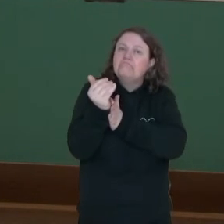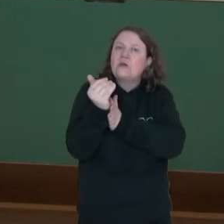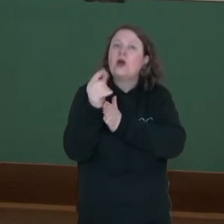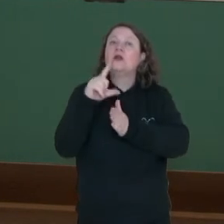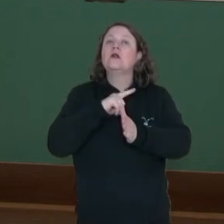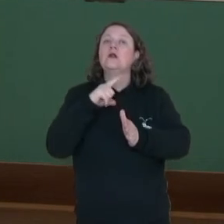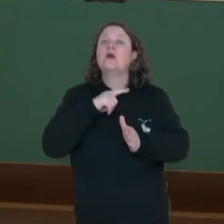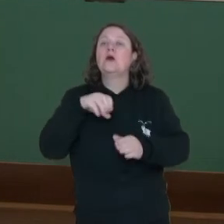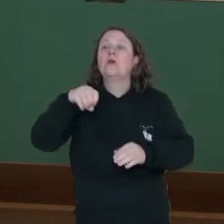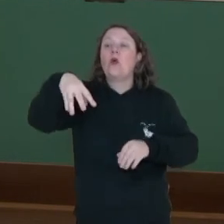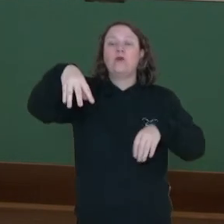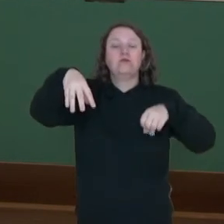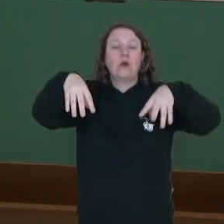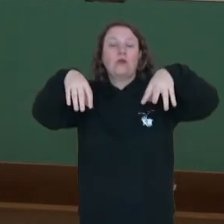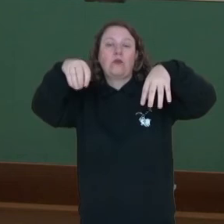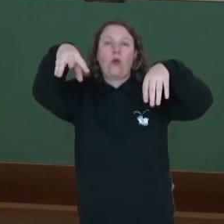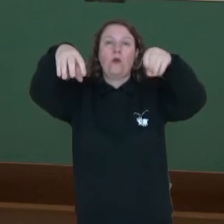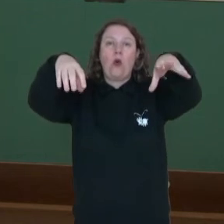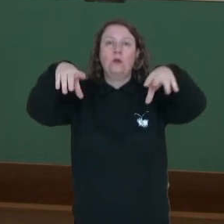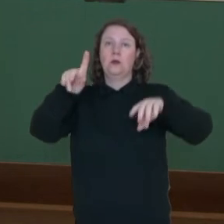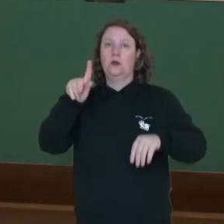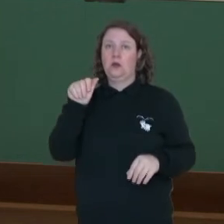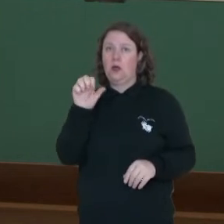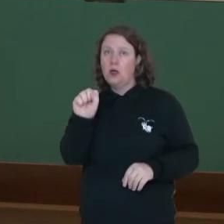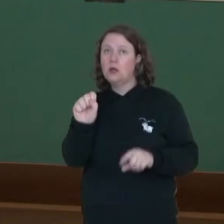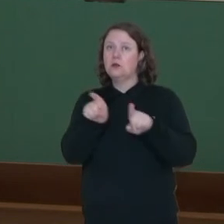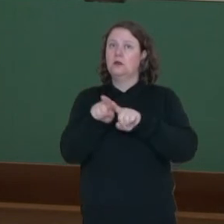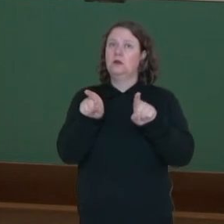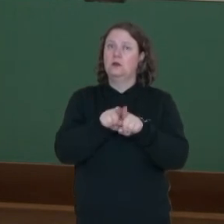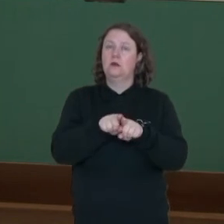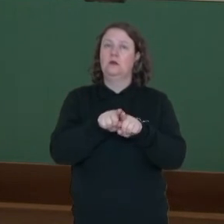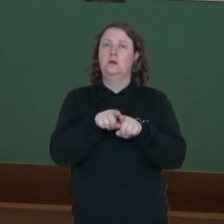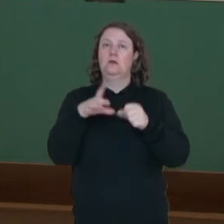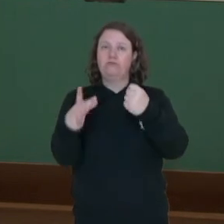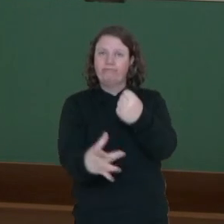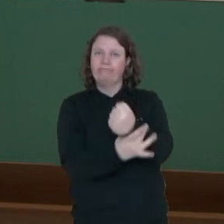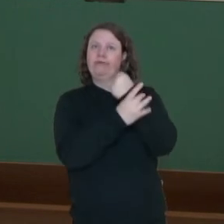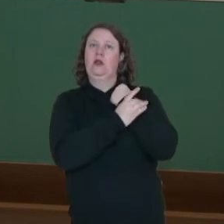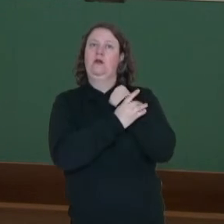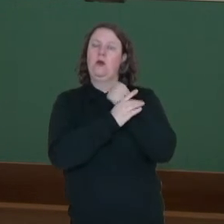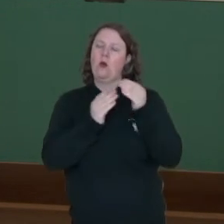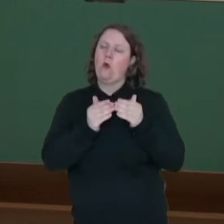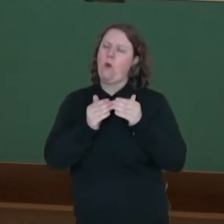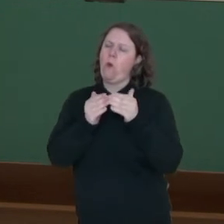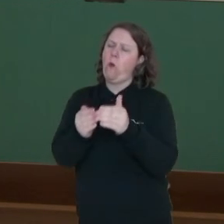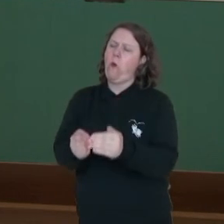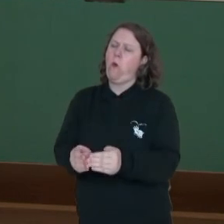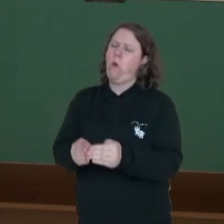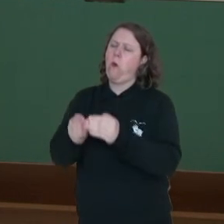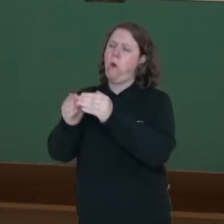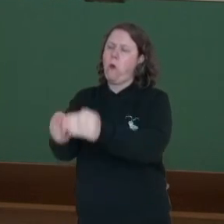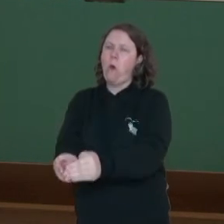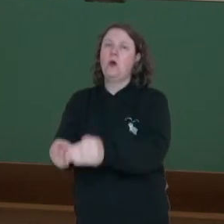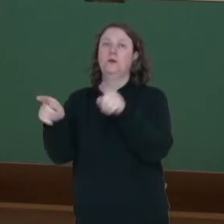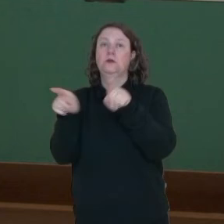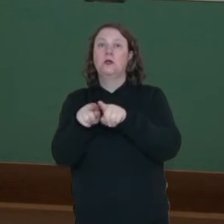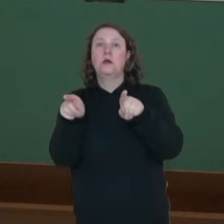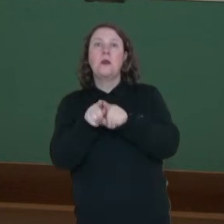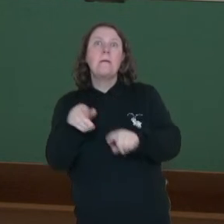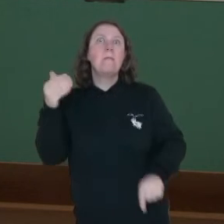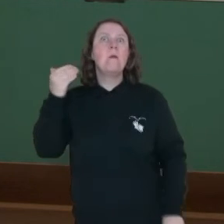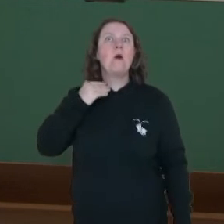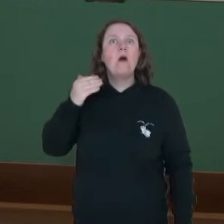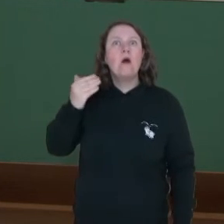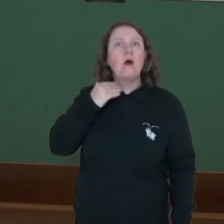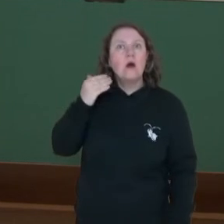de iluminação, né, de gás, várias companhias de seguro, navegação a vapor, bancos, empresas